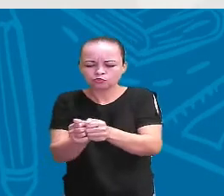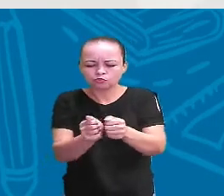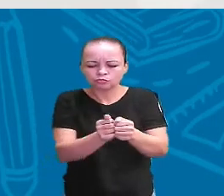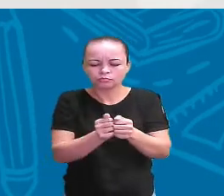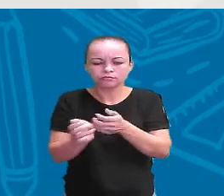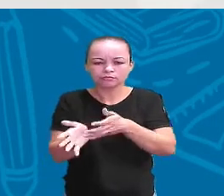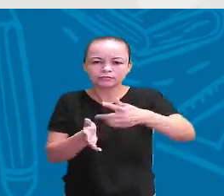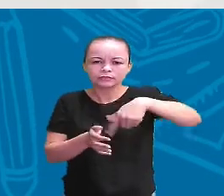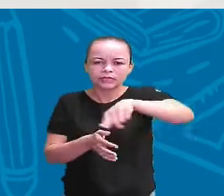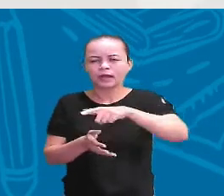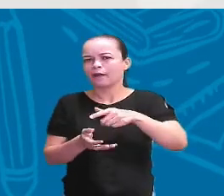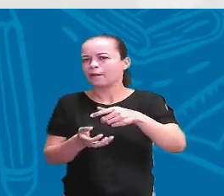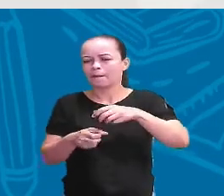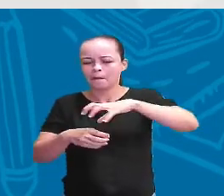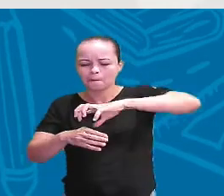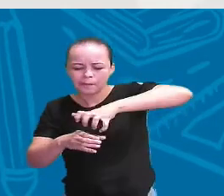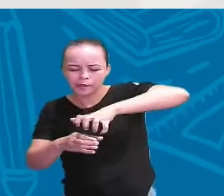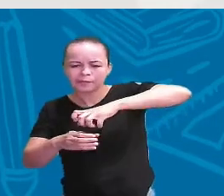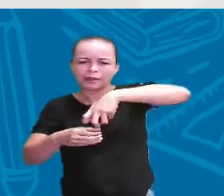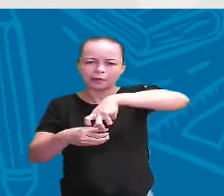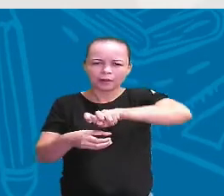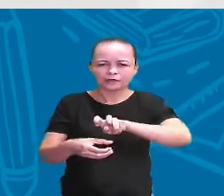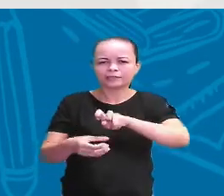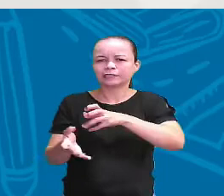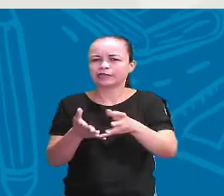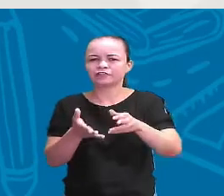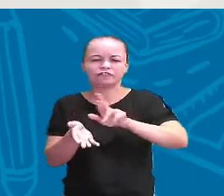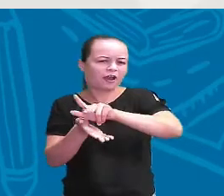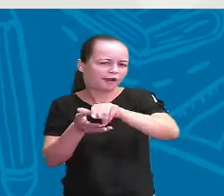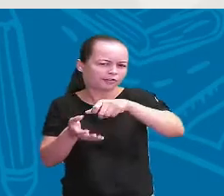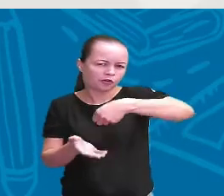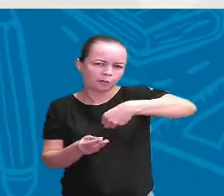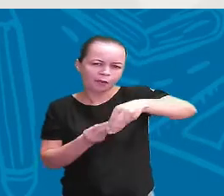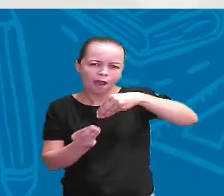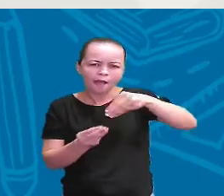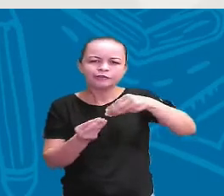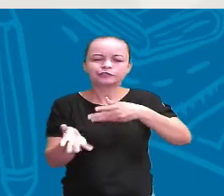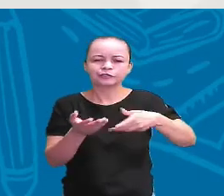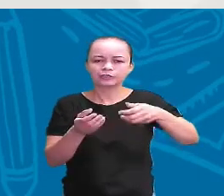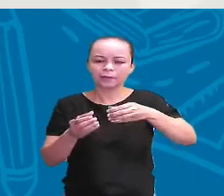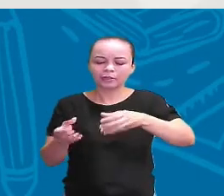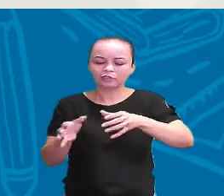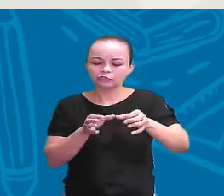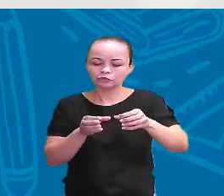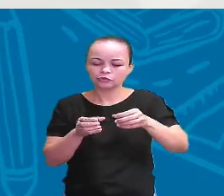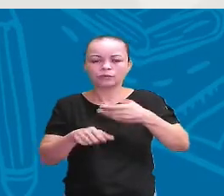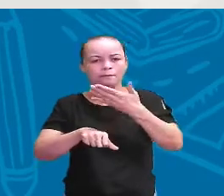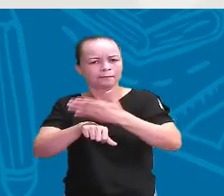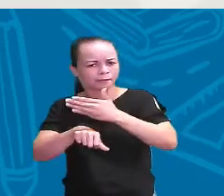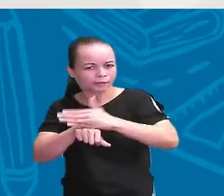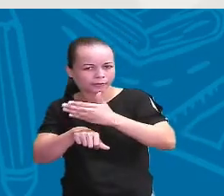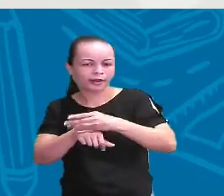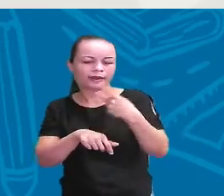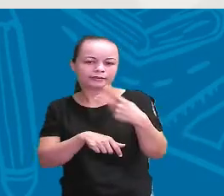só o papel, como a latinha, como o plástico, como eu falei antes nos slides anteriores, são